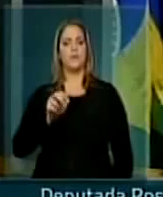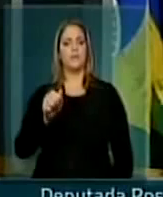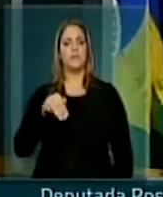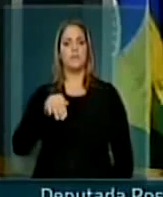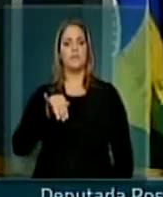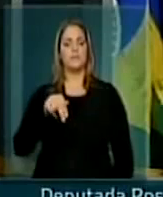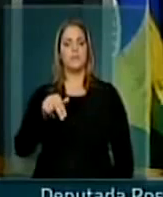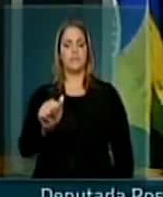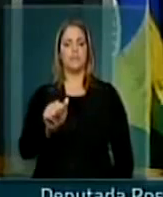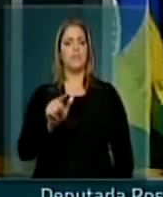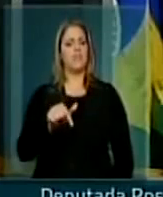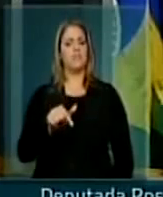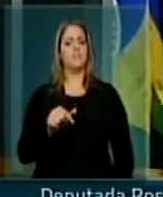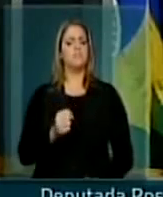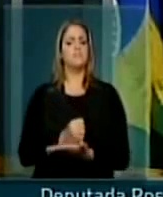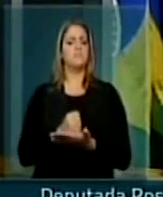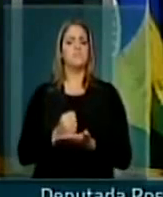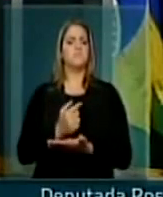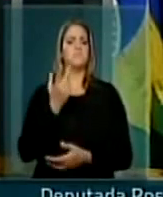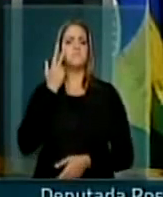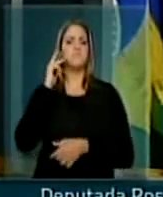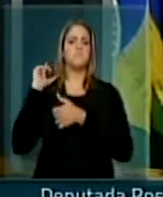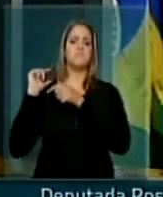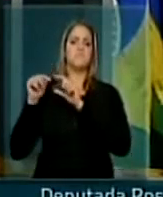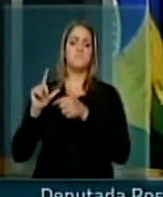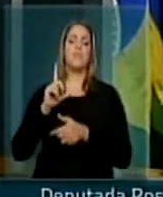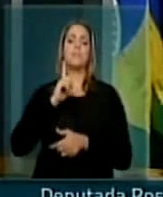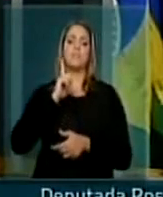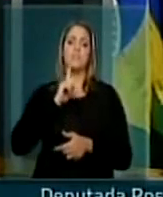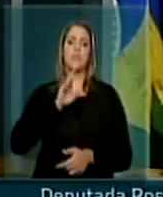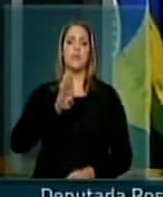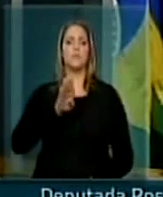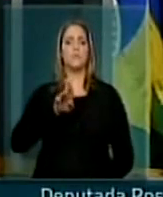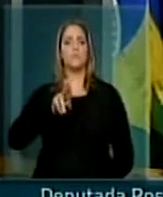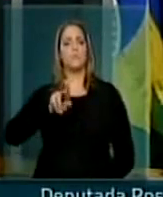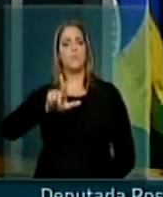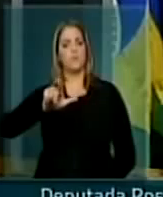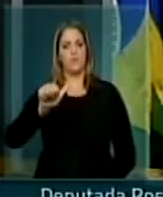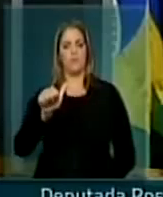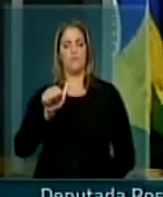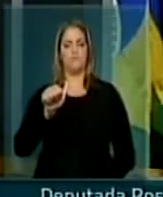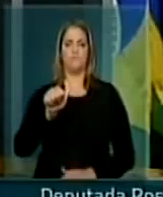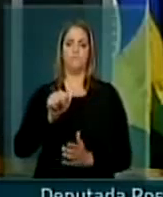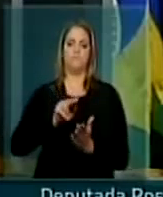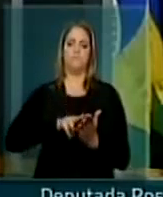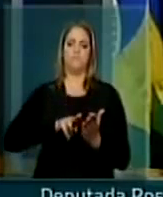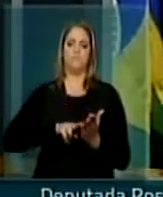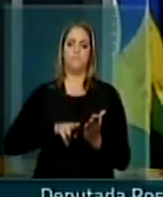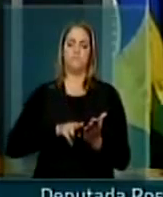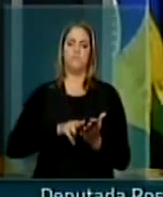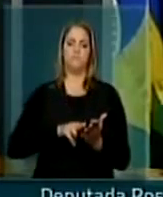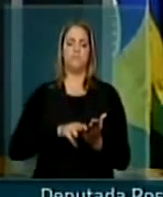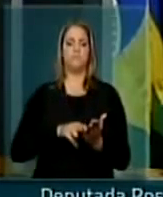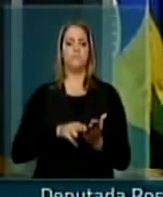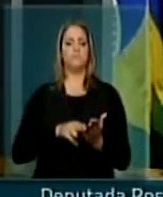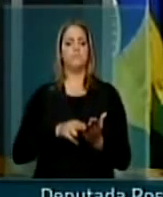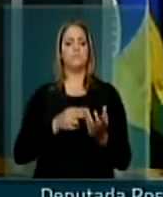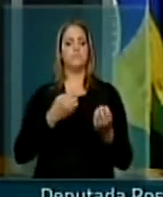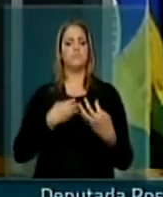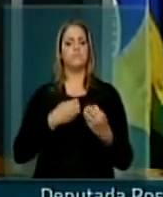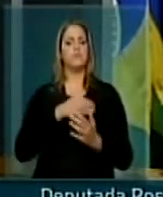medicamento convencional. Ele vem acompanhado de uma bula e que fala de todos os